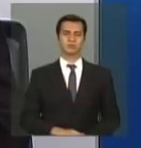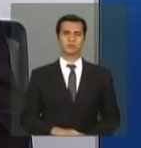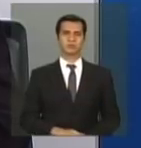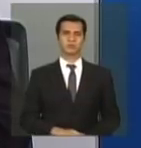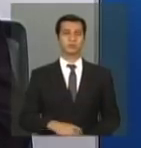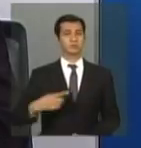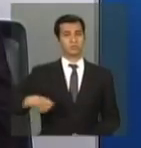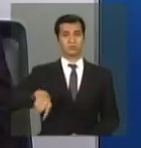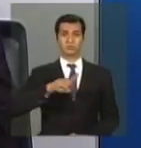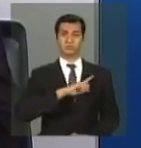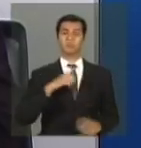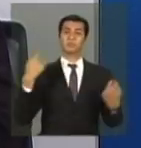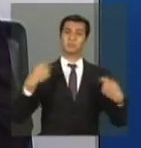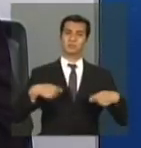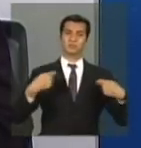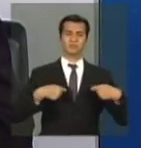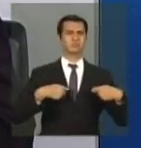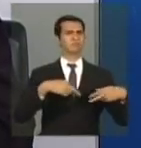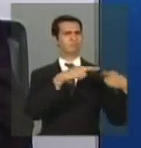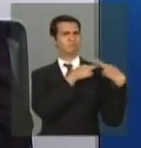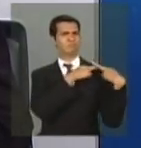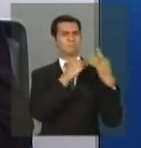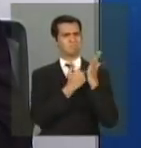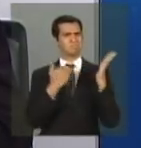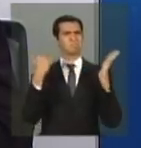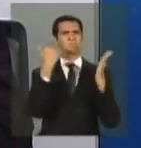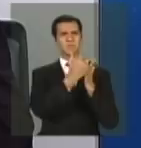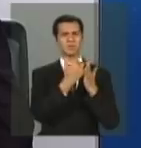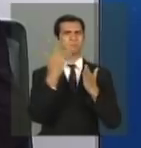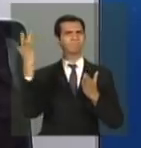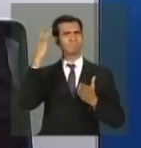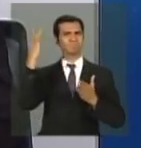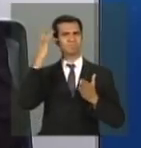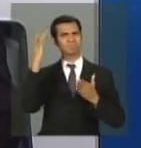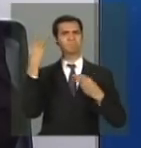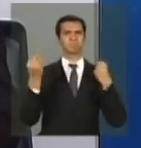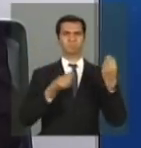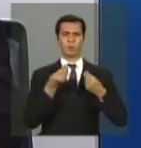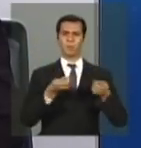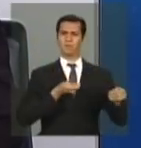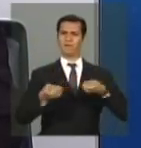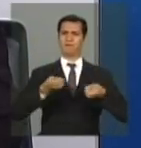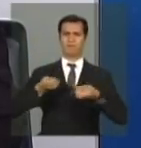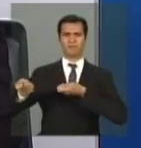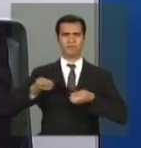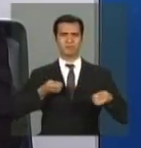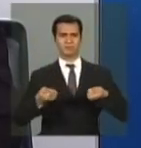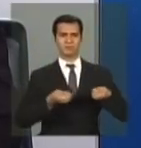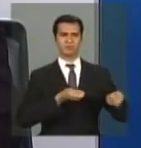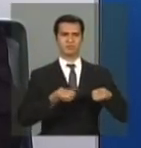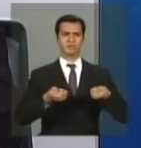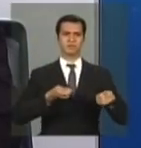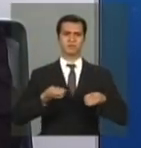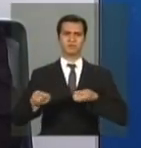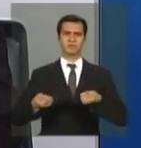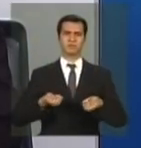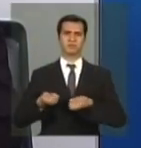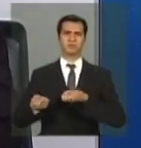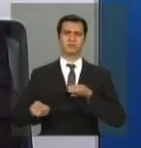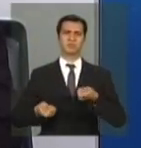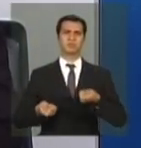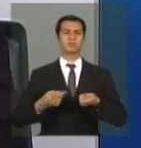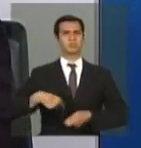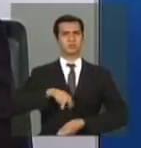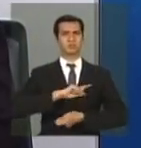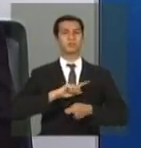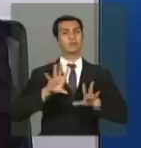sermos cada vez mais competentes nessa capacidade, nessa habilidade que a gente está